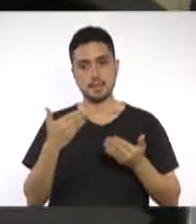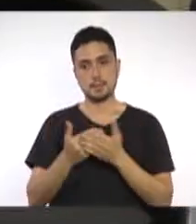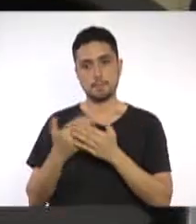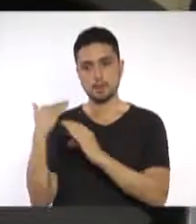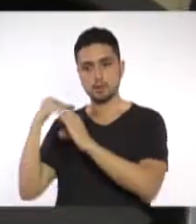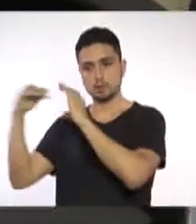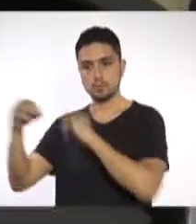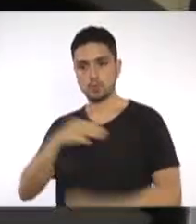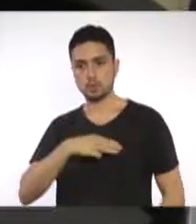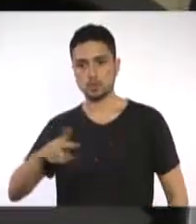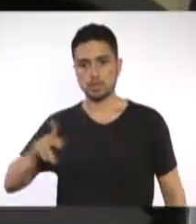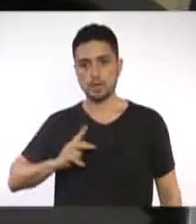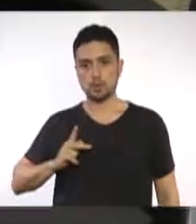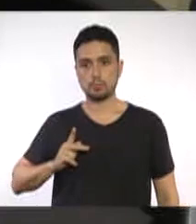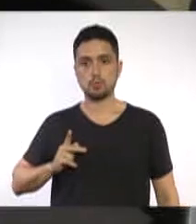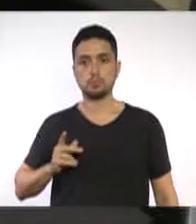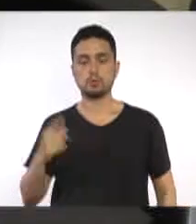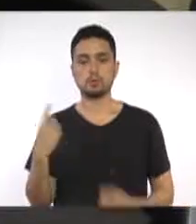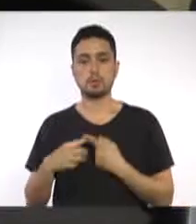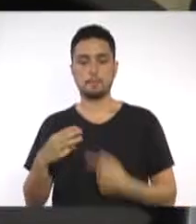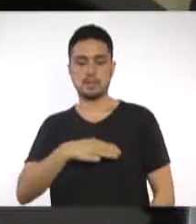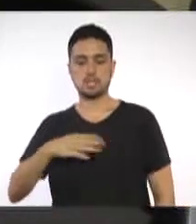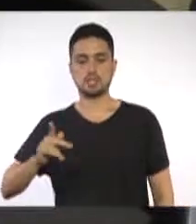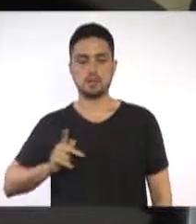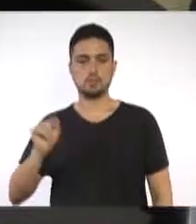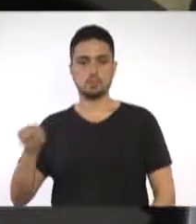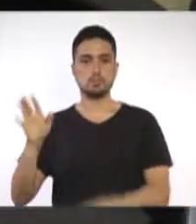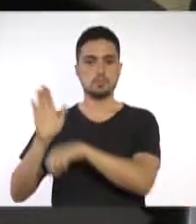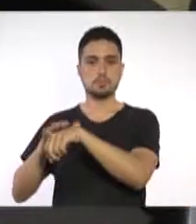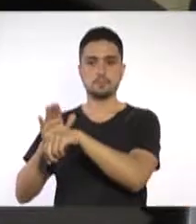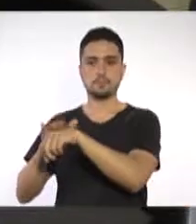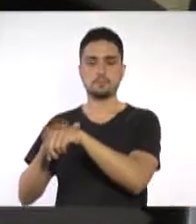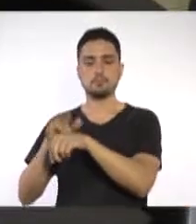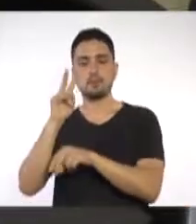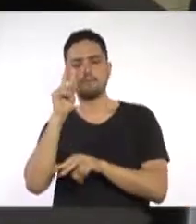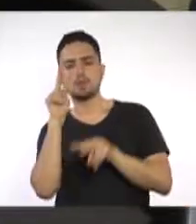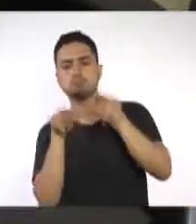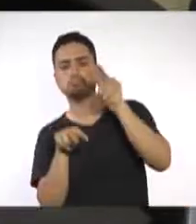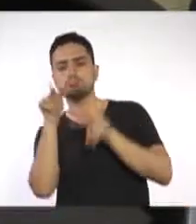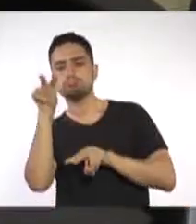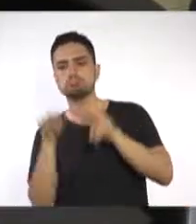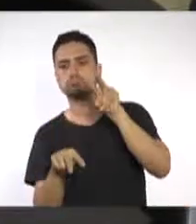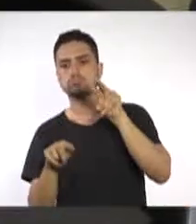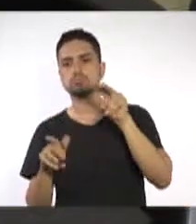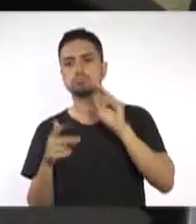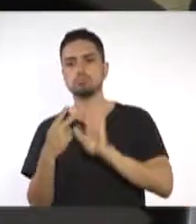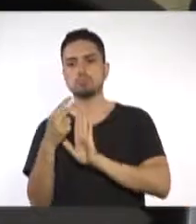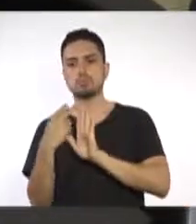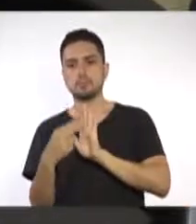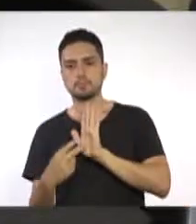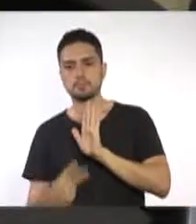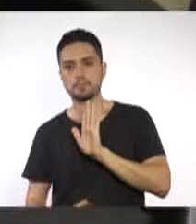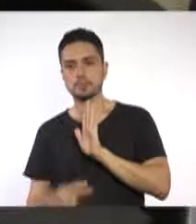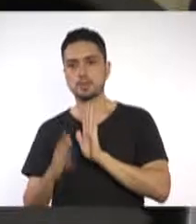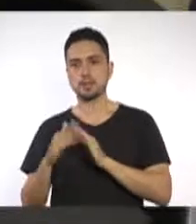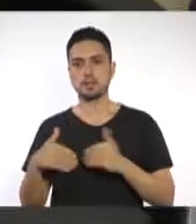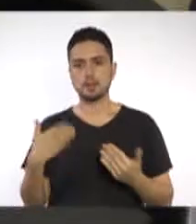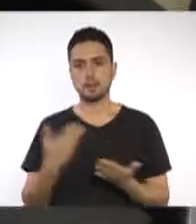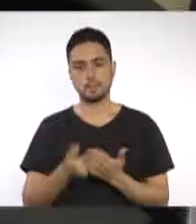Ministério Público para que o Ministério Público o aprecie, o requerimento que contém a